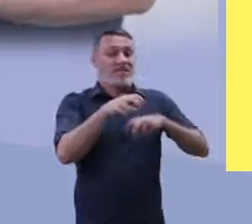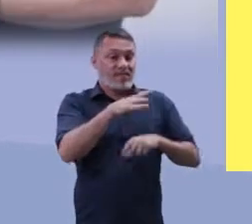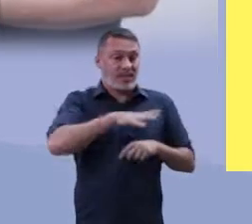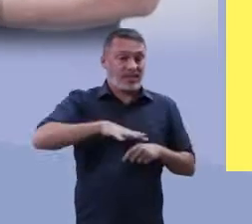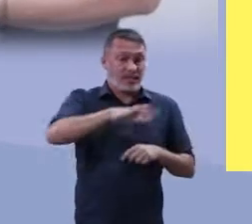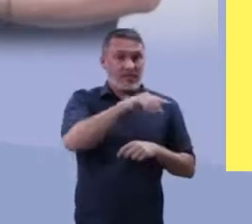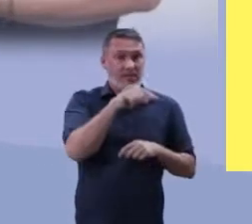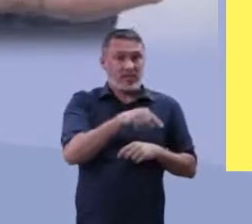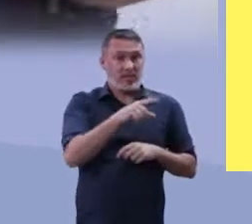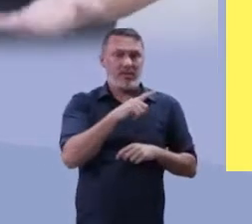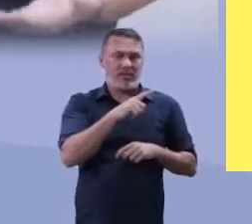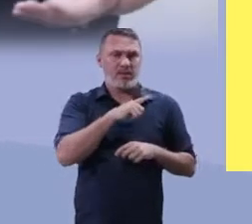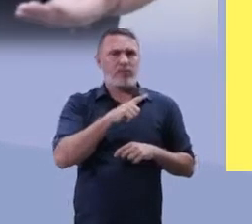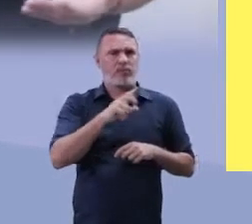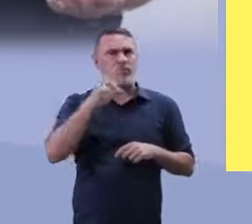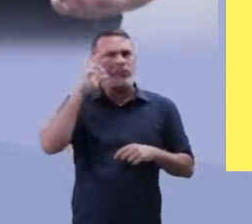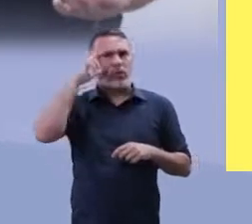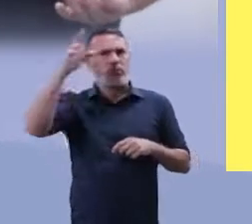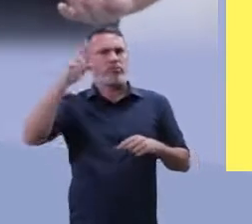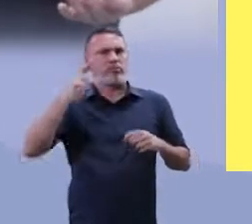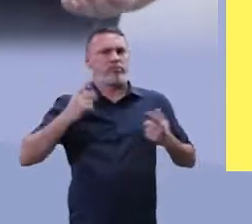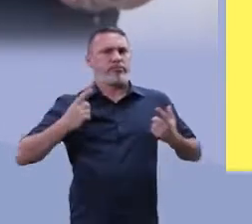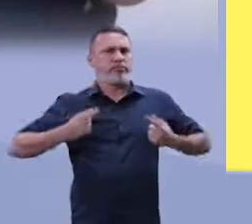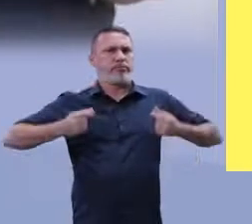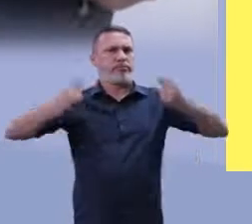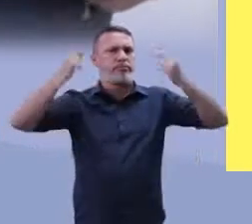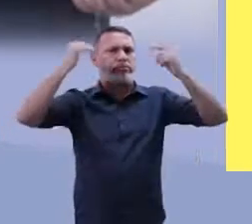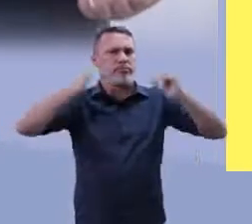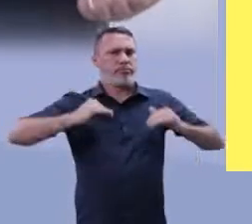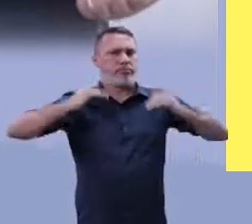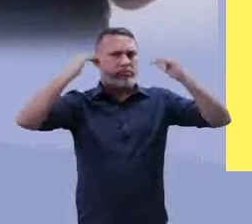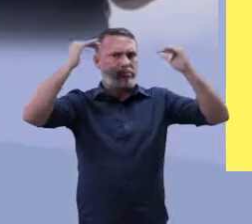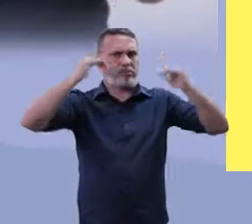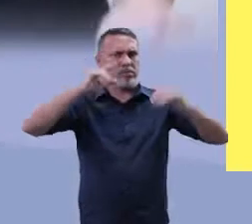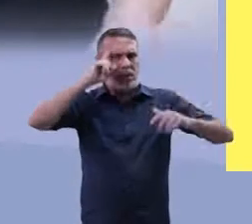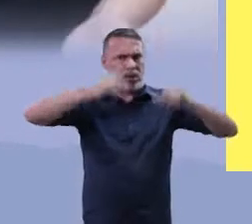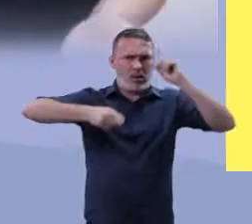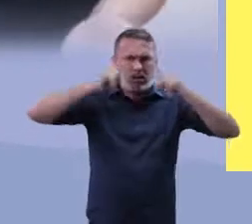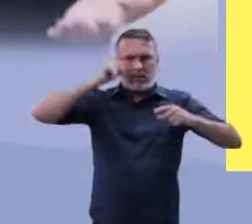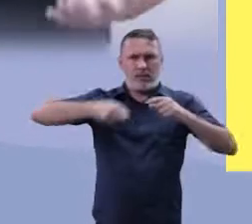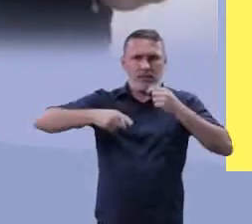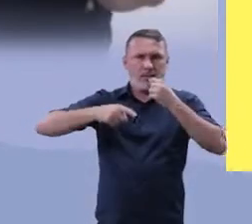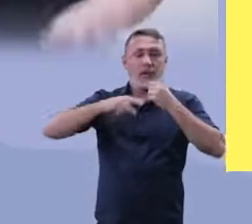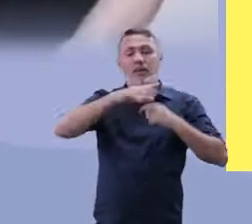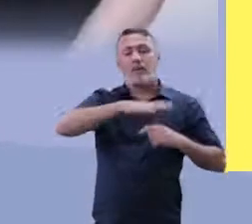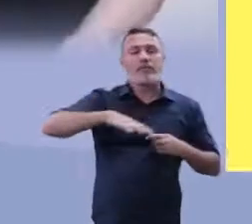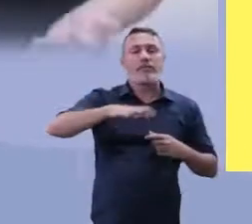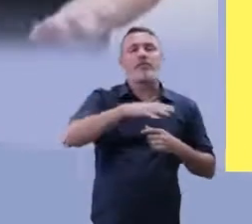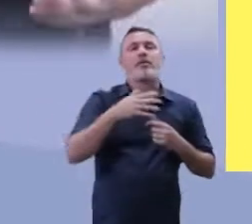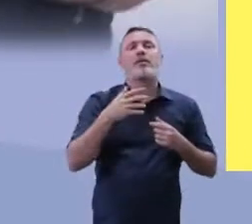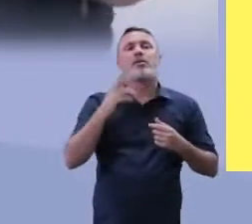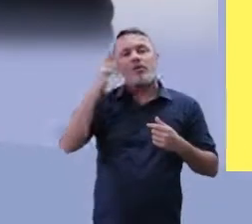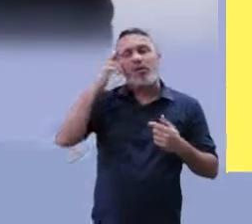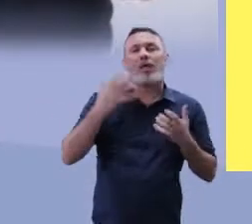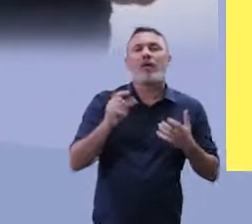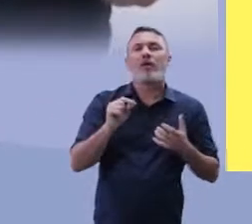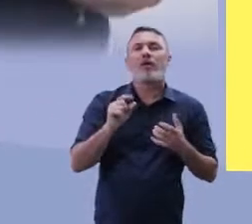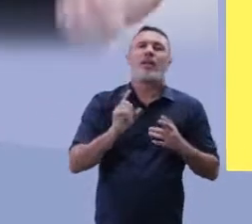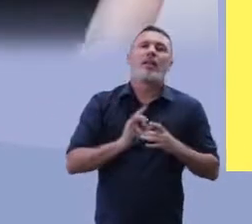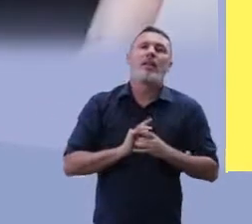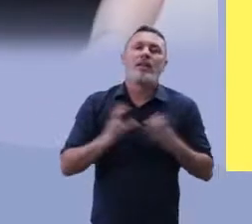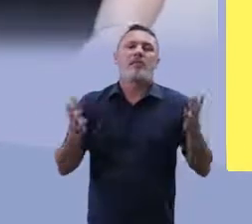estavam submetidas a grandes latifundiários e essas pessoas queriam liberdade,